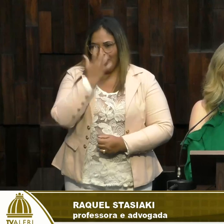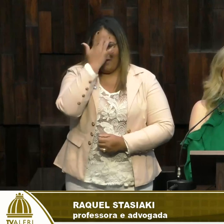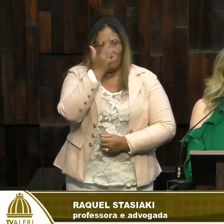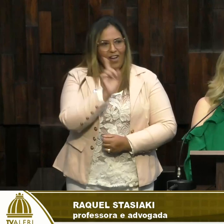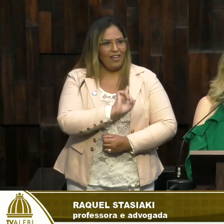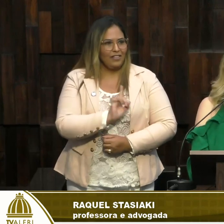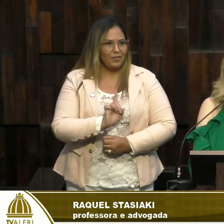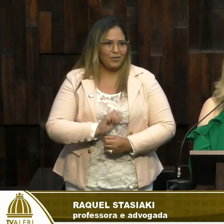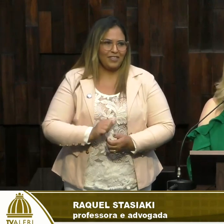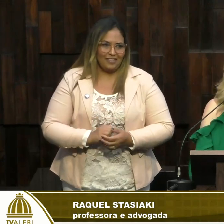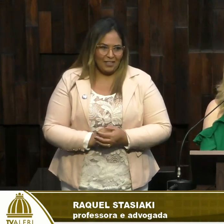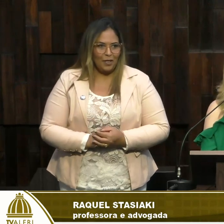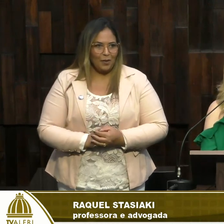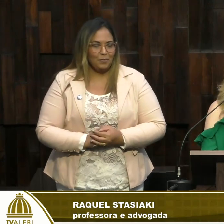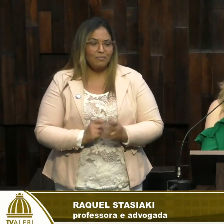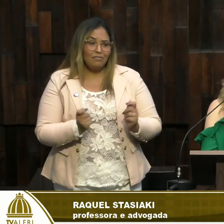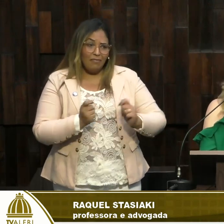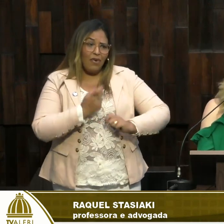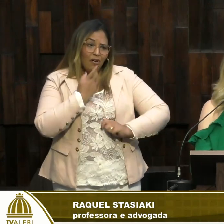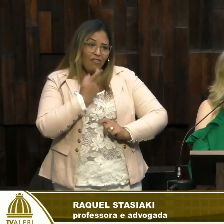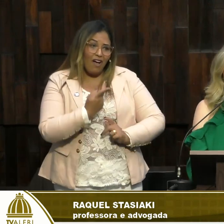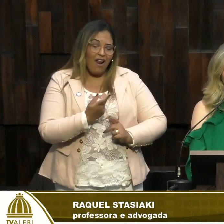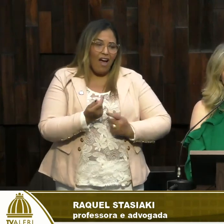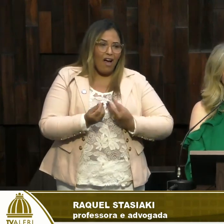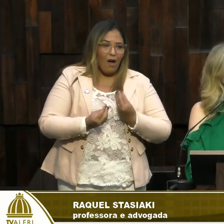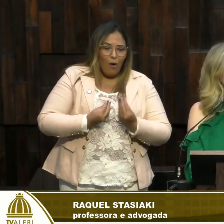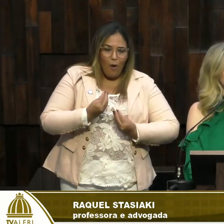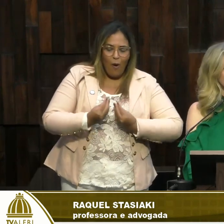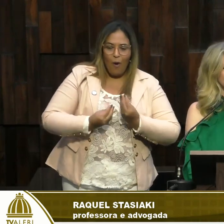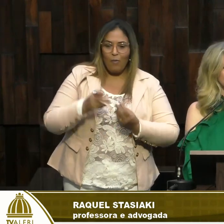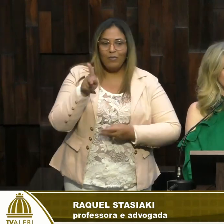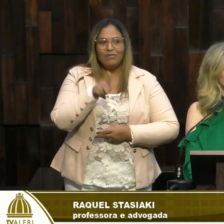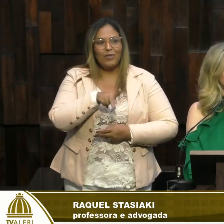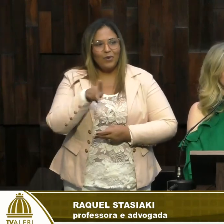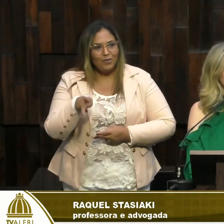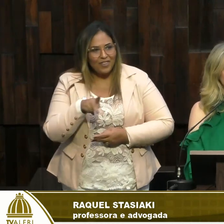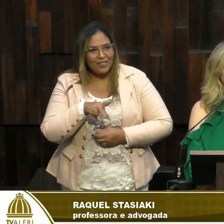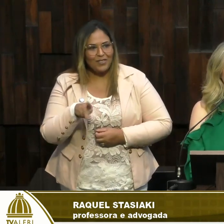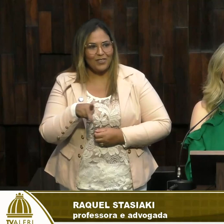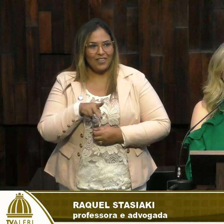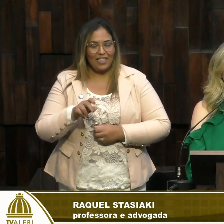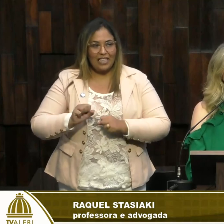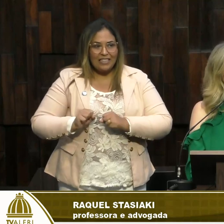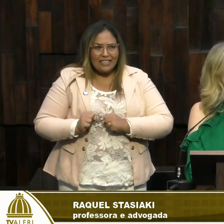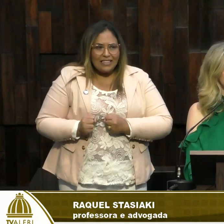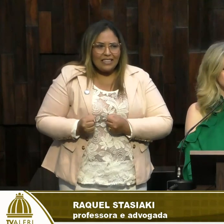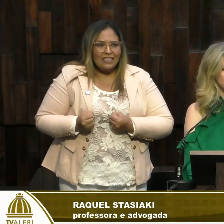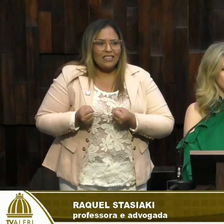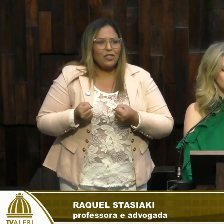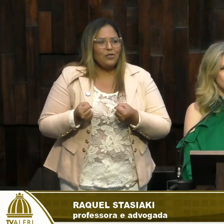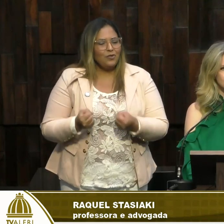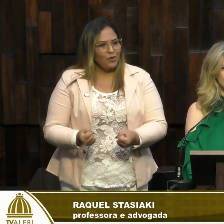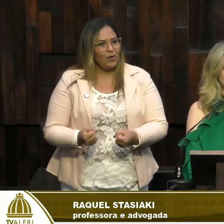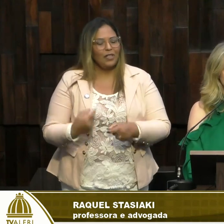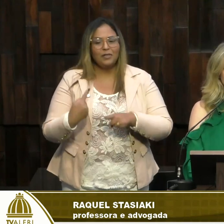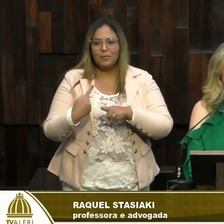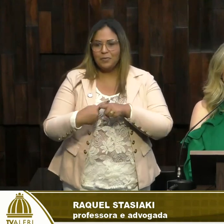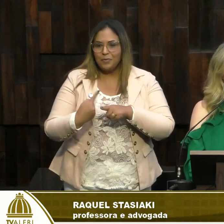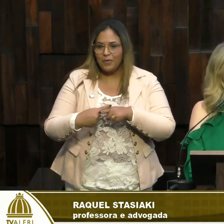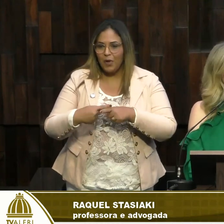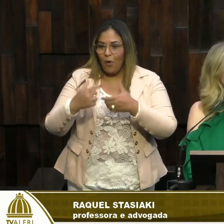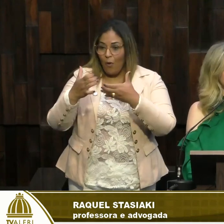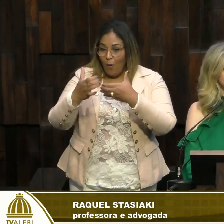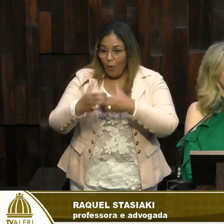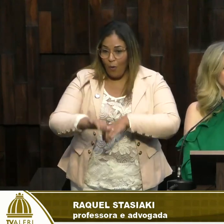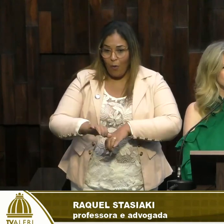tá? Eu posso falar como professora, que se dedica muito, porque os concursos públicos hoje